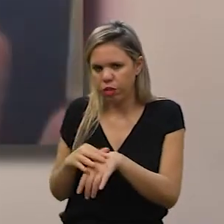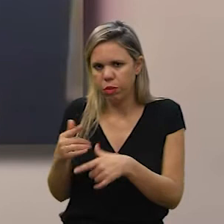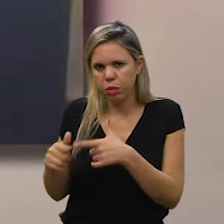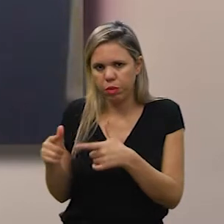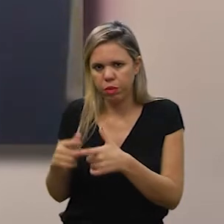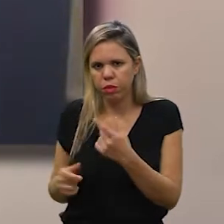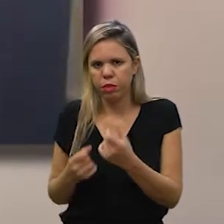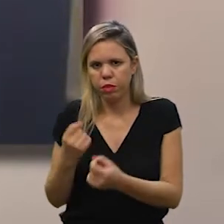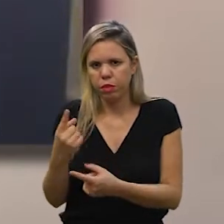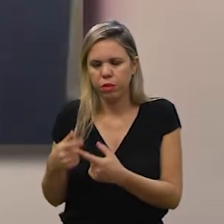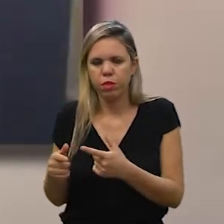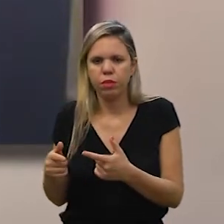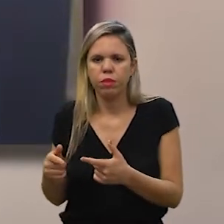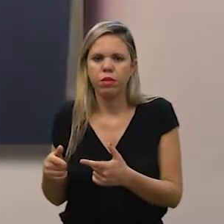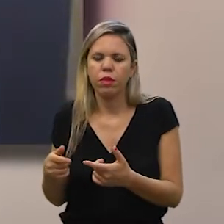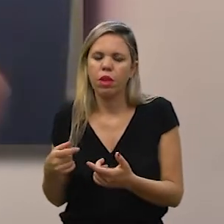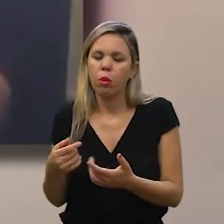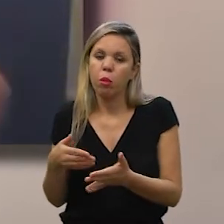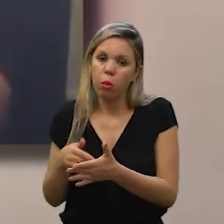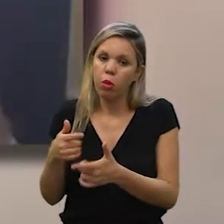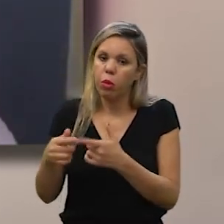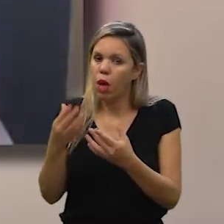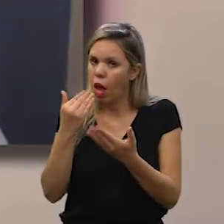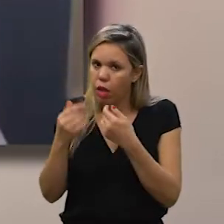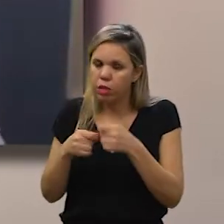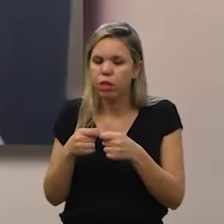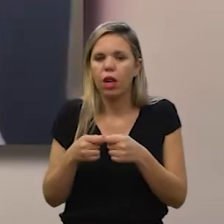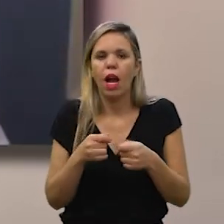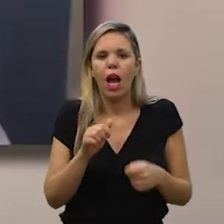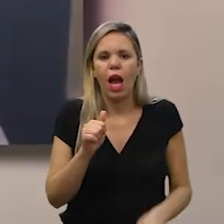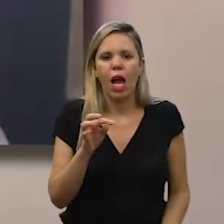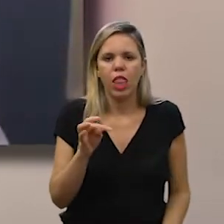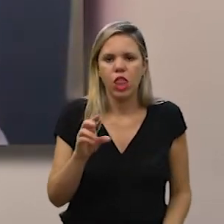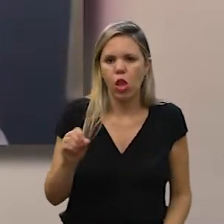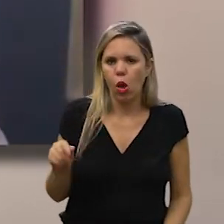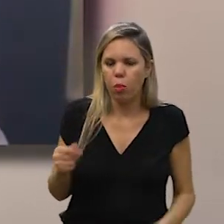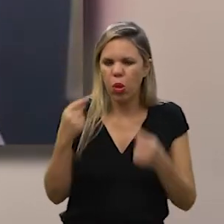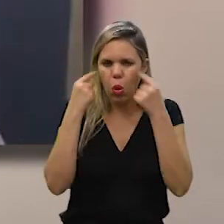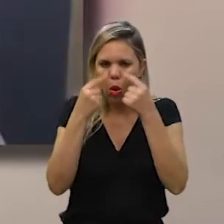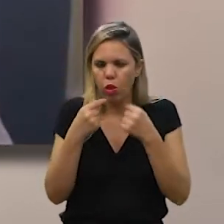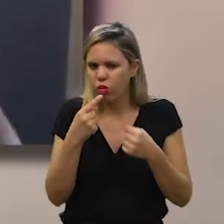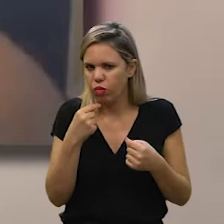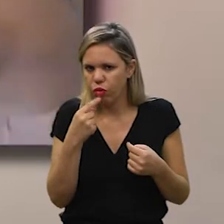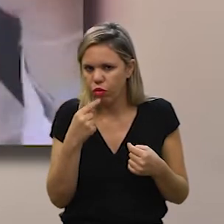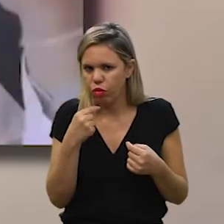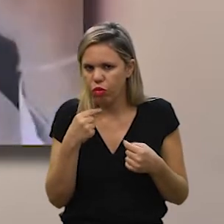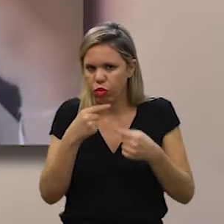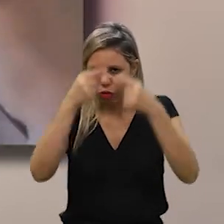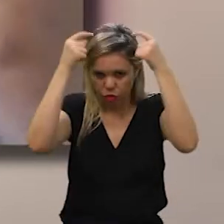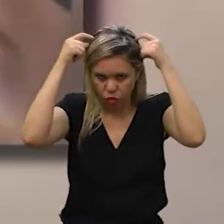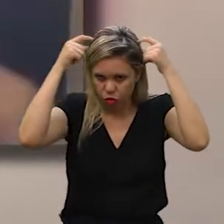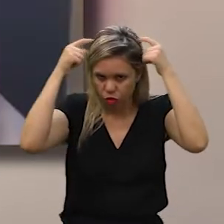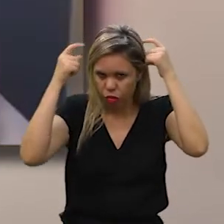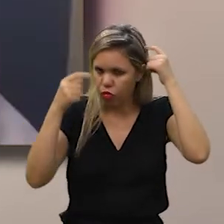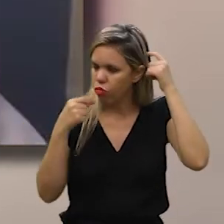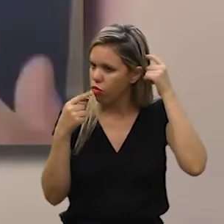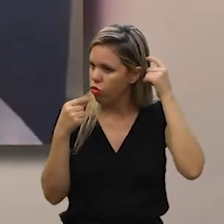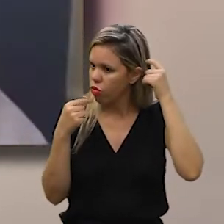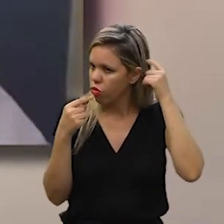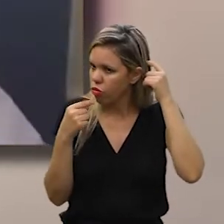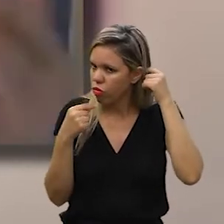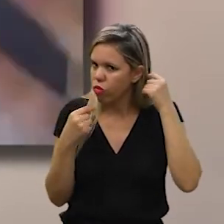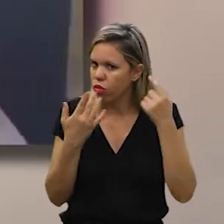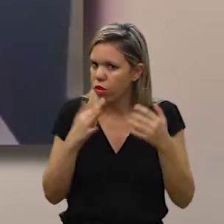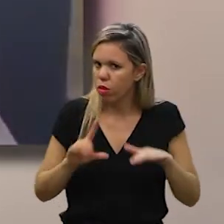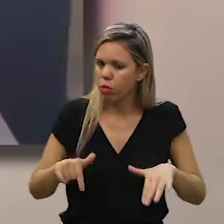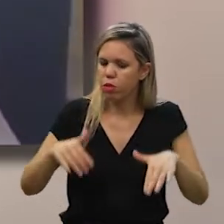e algumas vezes alergia alimentar. Dermatite atópica é aquela que fica o rostinho vermelho, o couro cabeludo vermelho, e